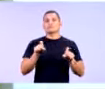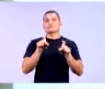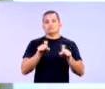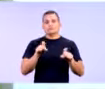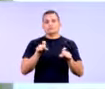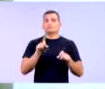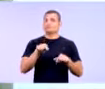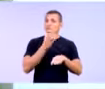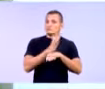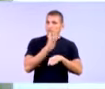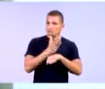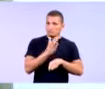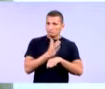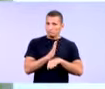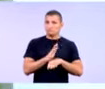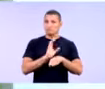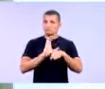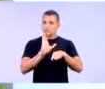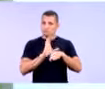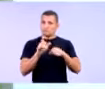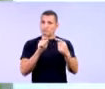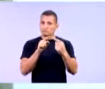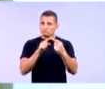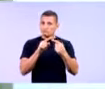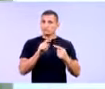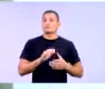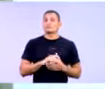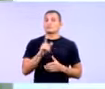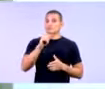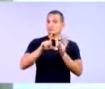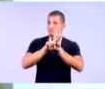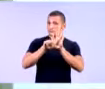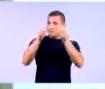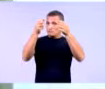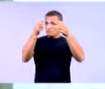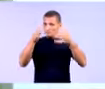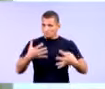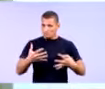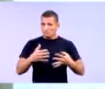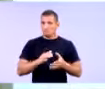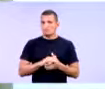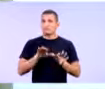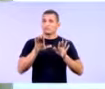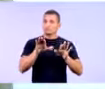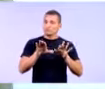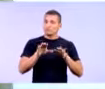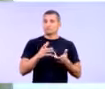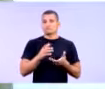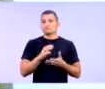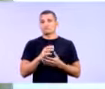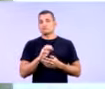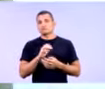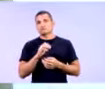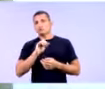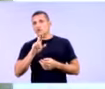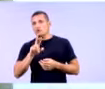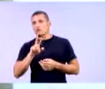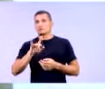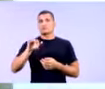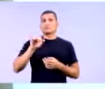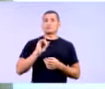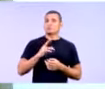de vocês com o curso que vocês estão fazendo. Isso é o que a lei fala. Só que se isso vai ser aplicado ou não, aí tem